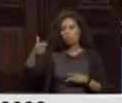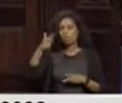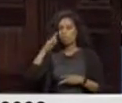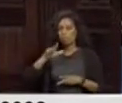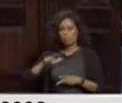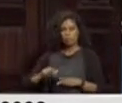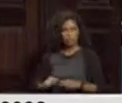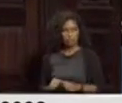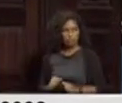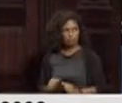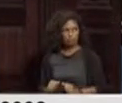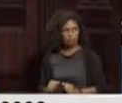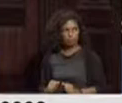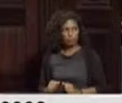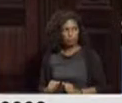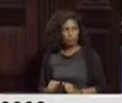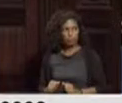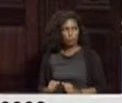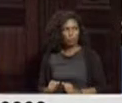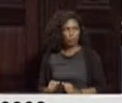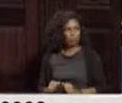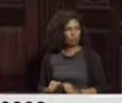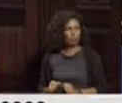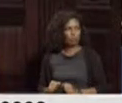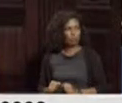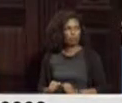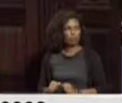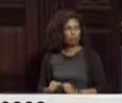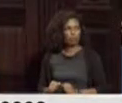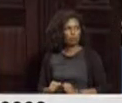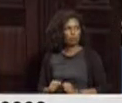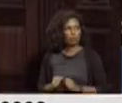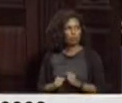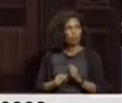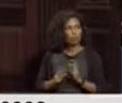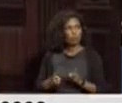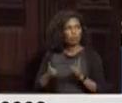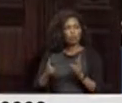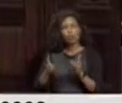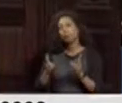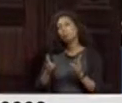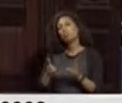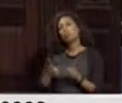ensinamentos que tive, e já se vão muitos anos, continuo de pé.